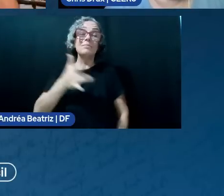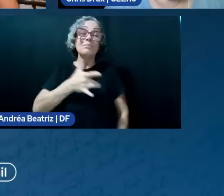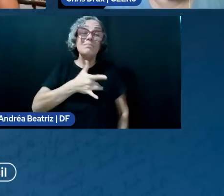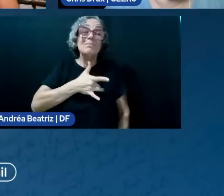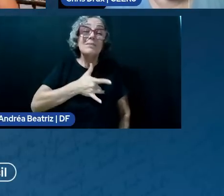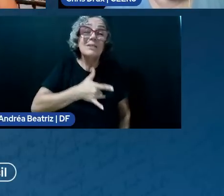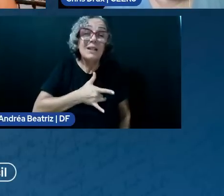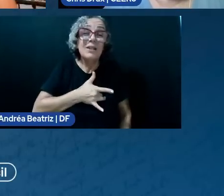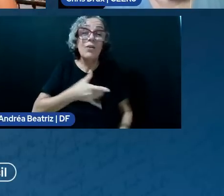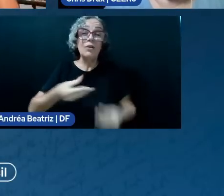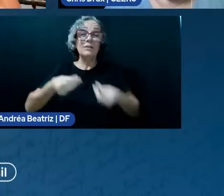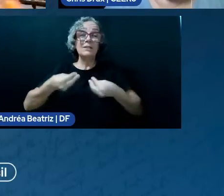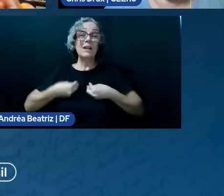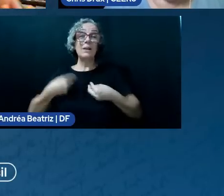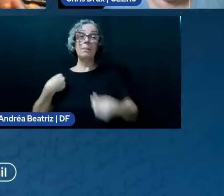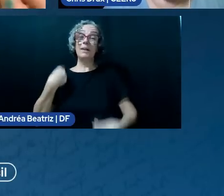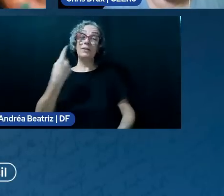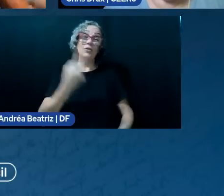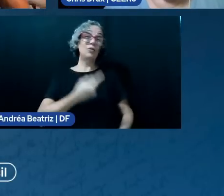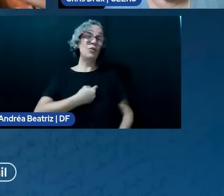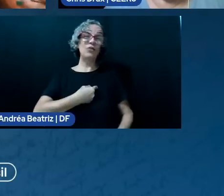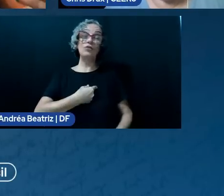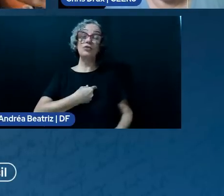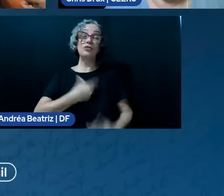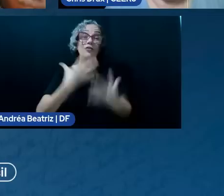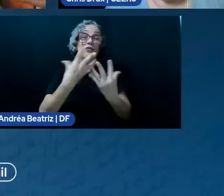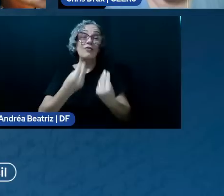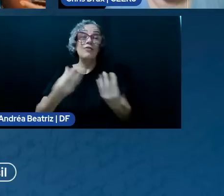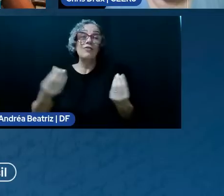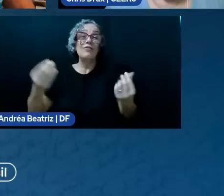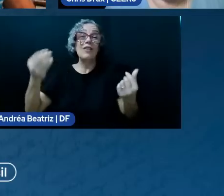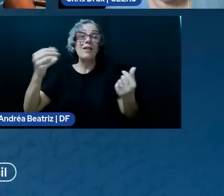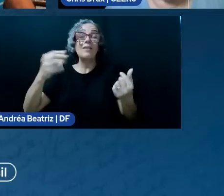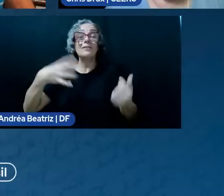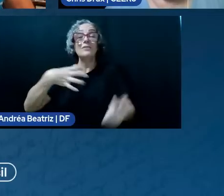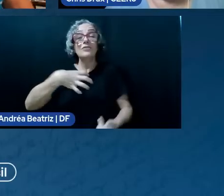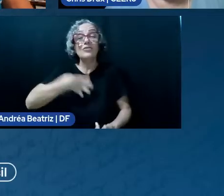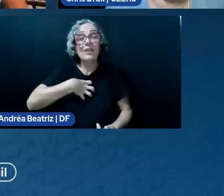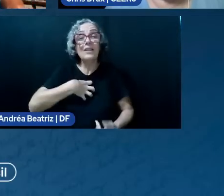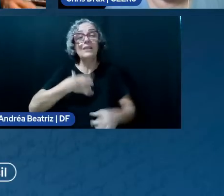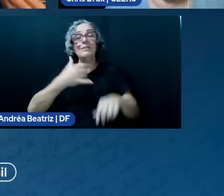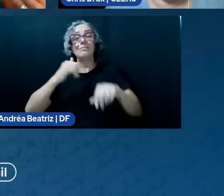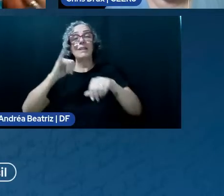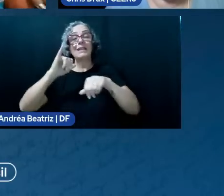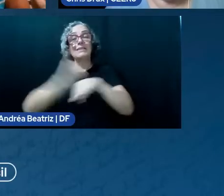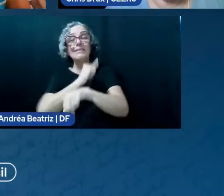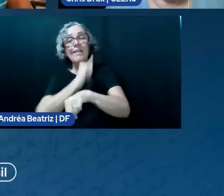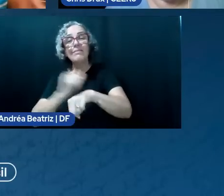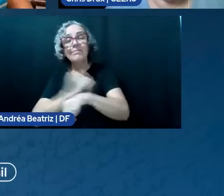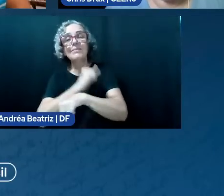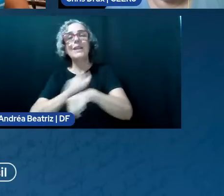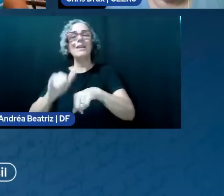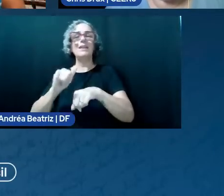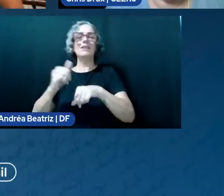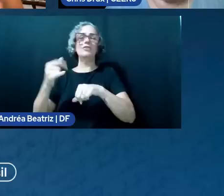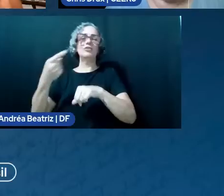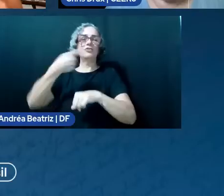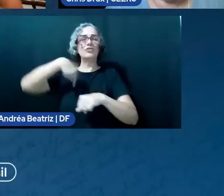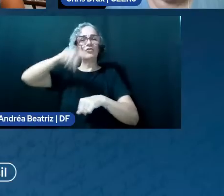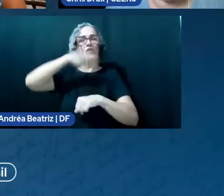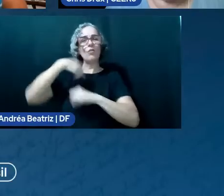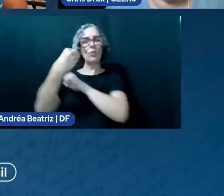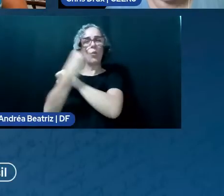propiciando tantos meios de sermos protegidos, de sermos cuidados, de